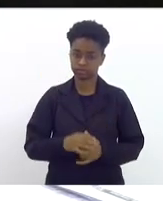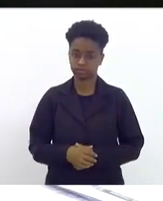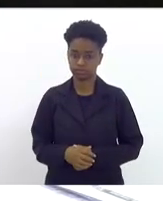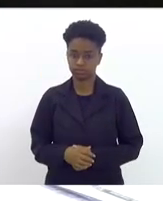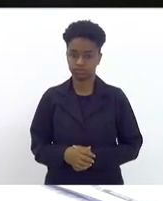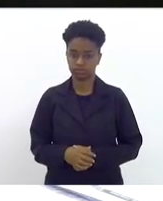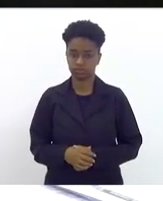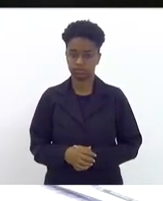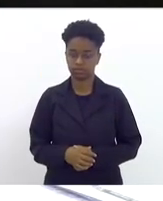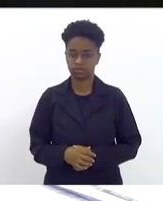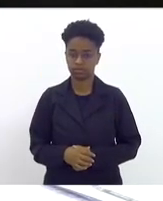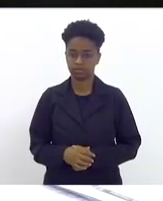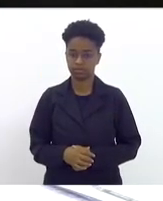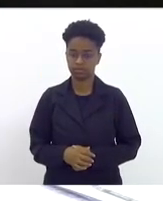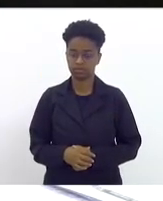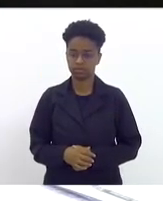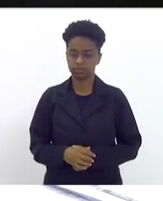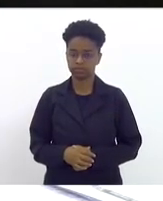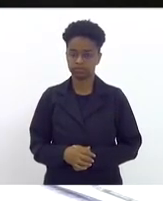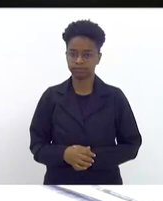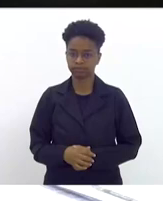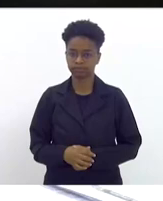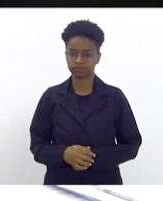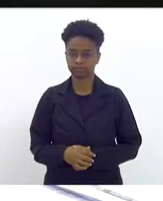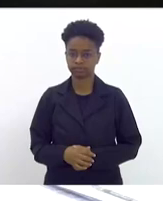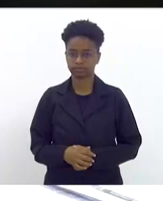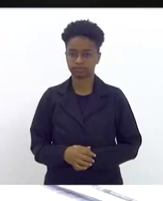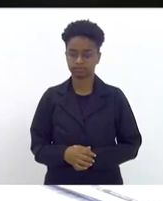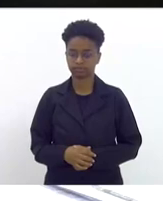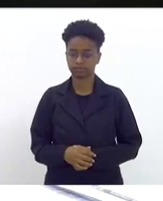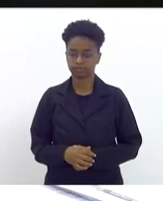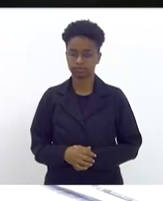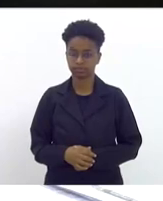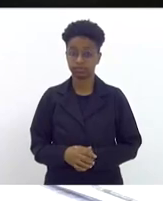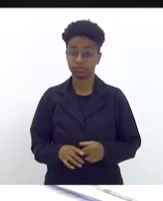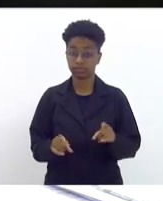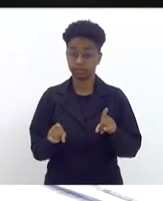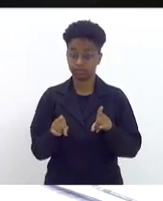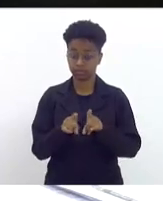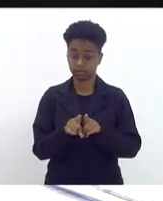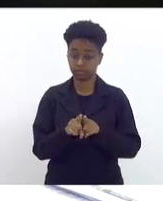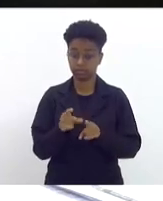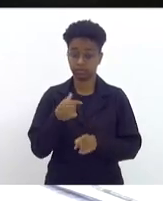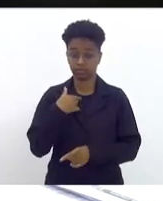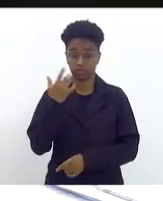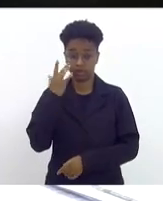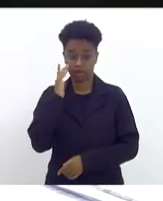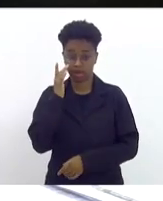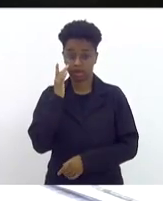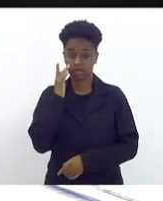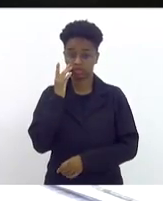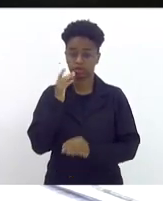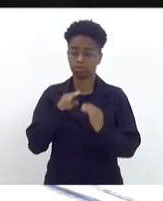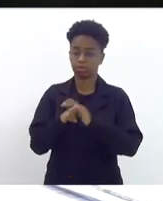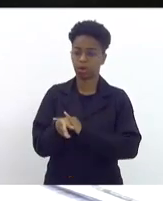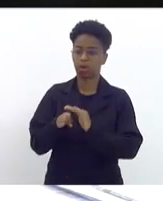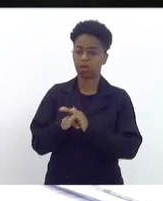e acho também que Esse vício de iniciativa